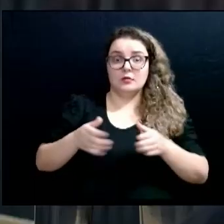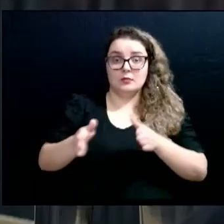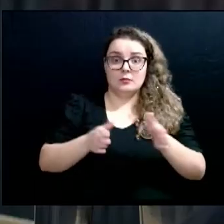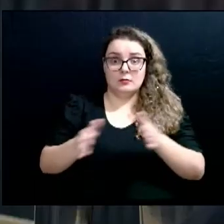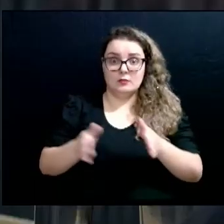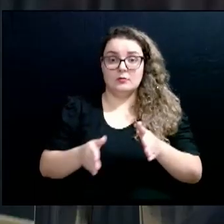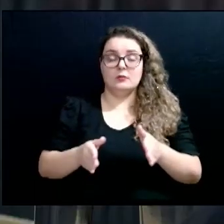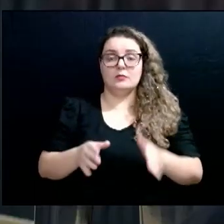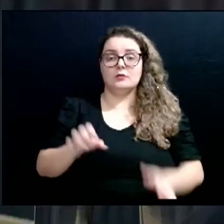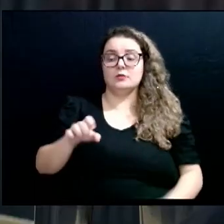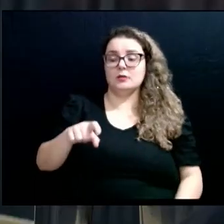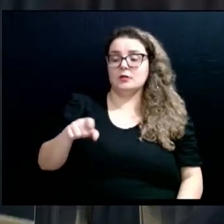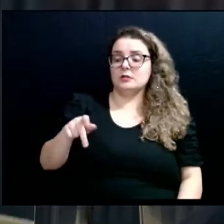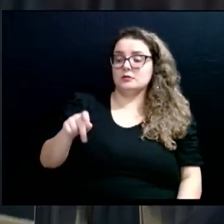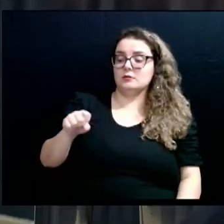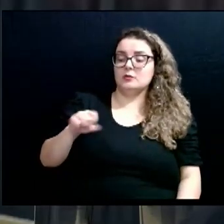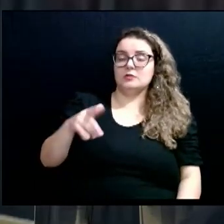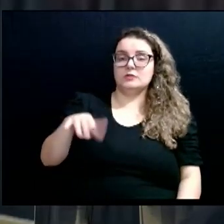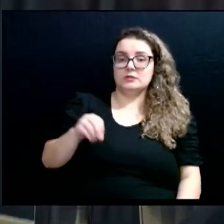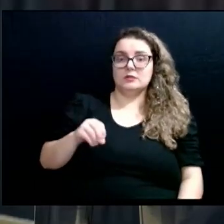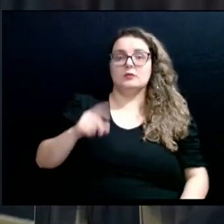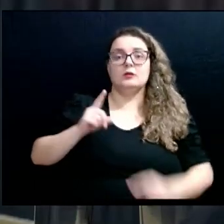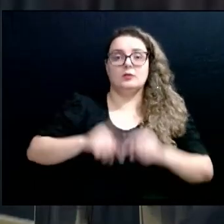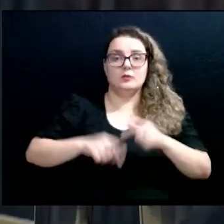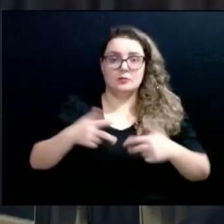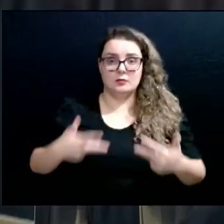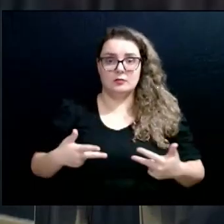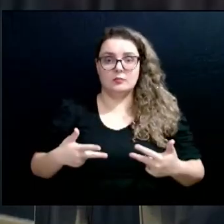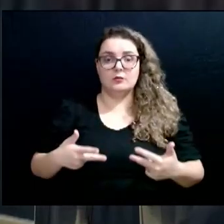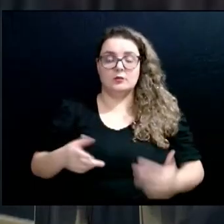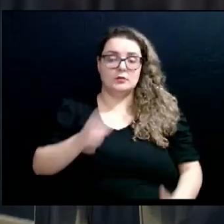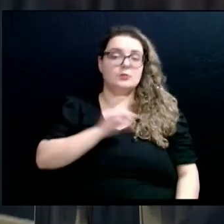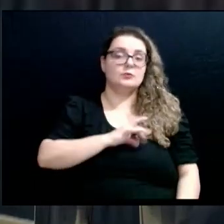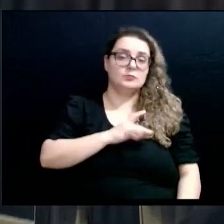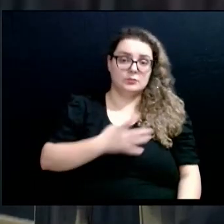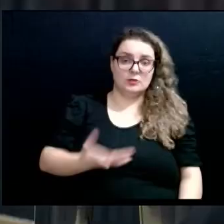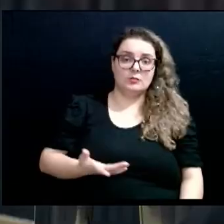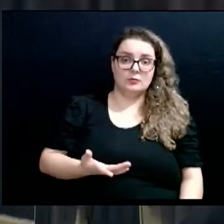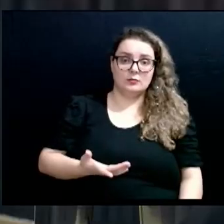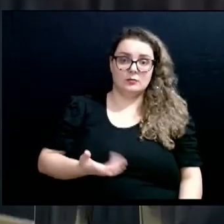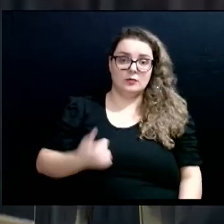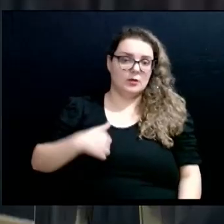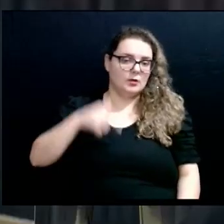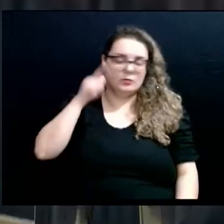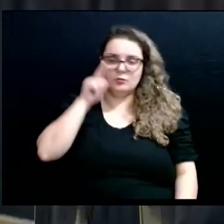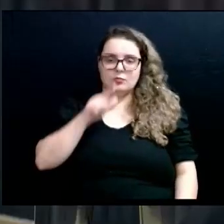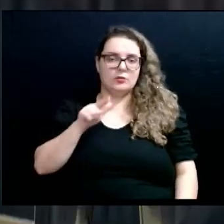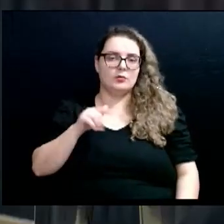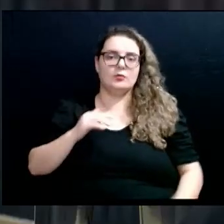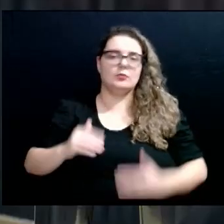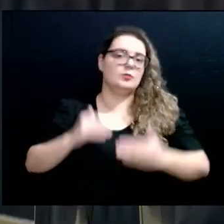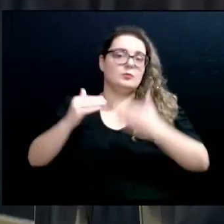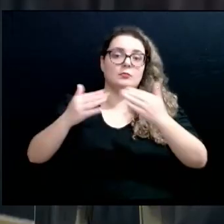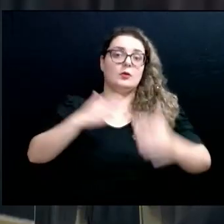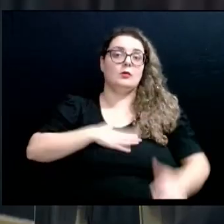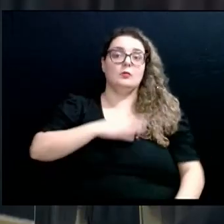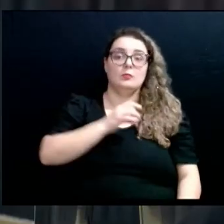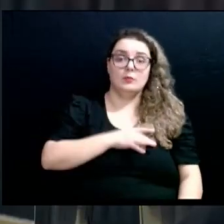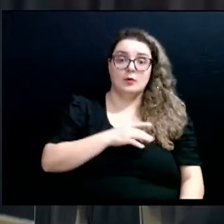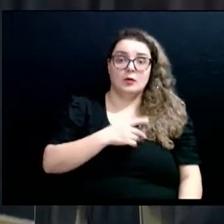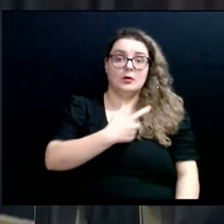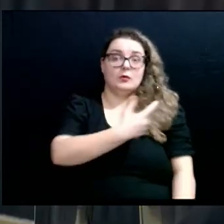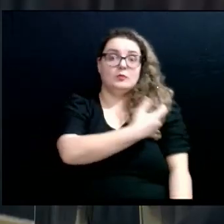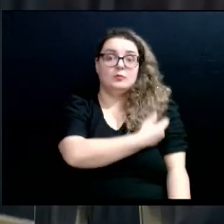exposição àquele objeto que causa o medo. Então, eu não consigo superar o meu medo Você de tá brincando. brincando. Aham. Se